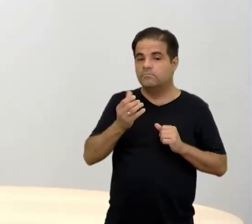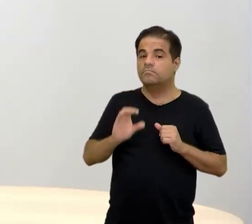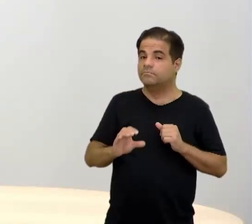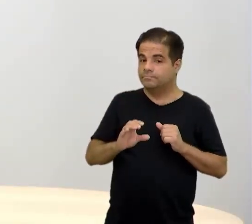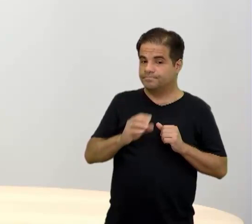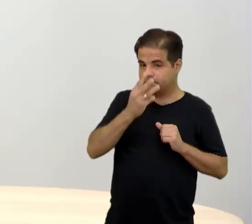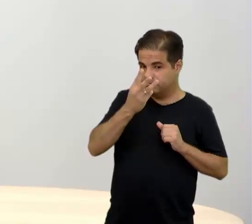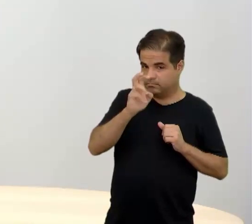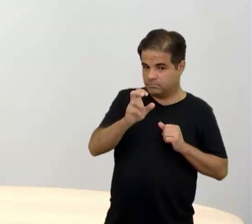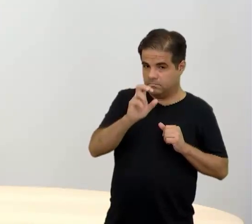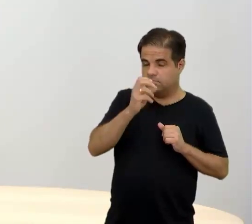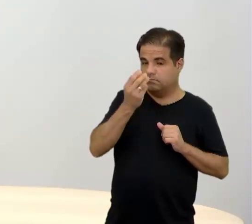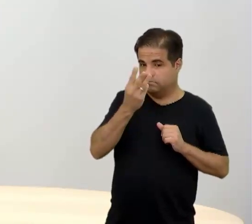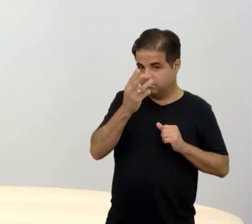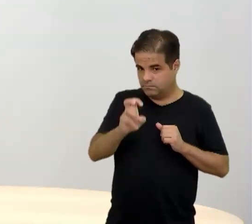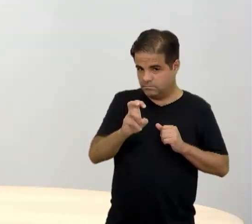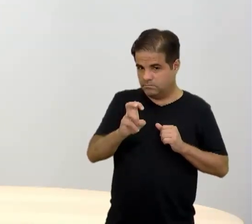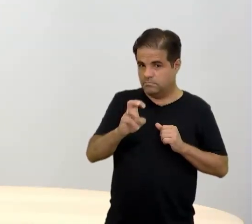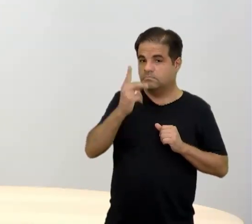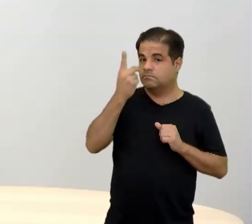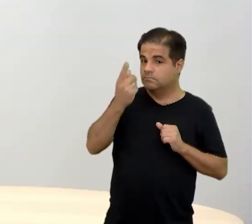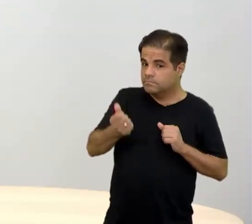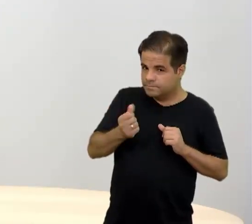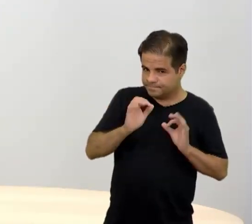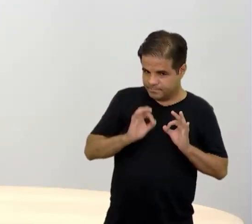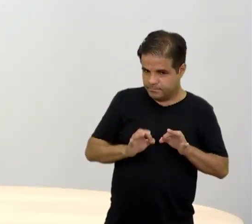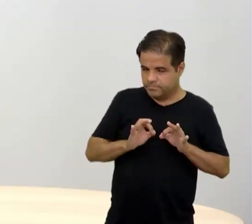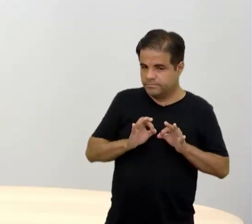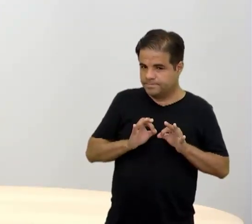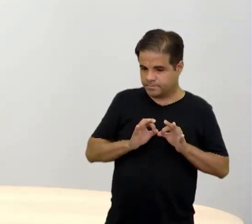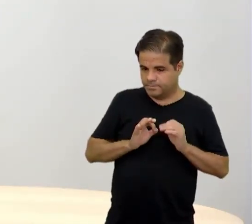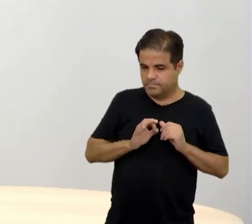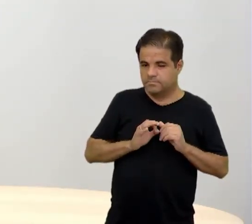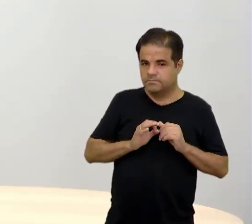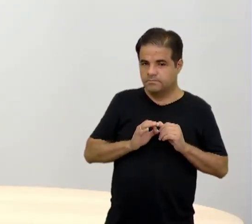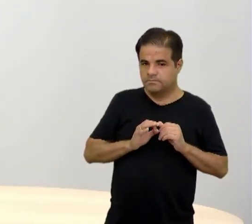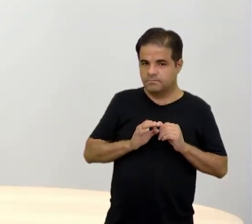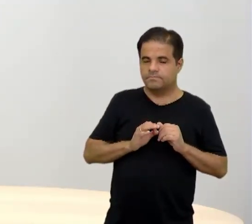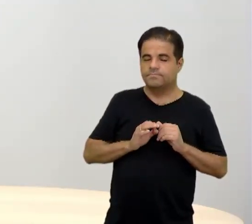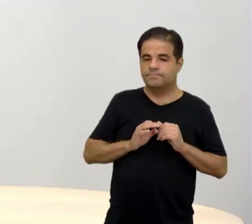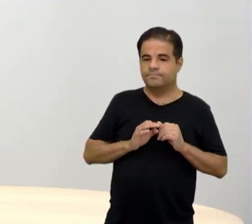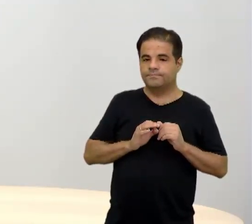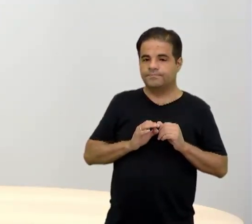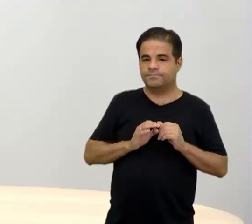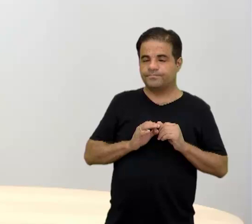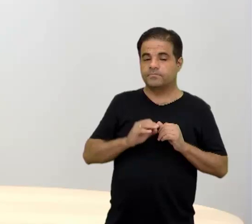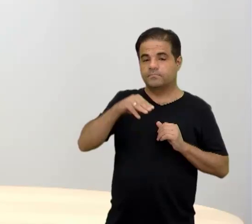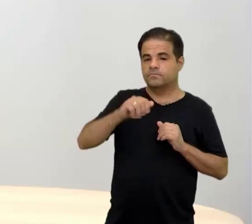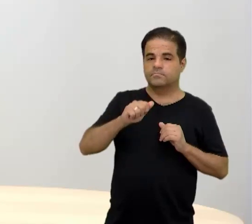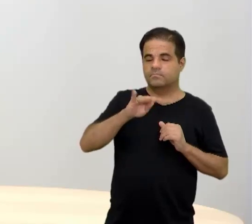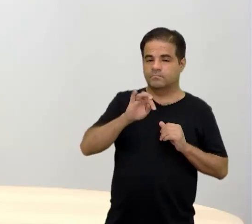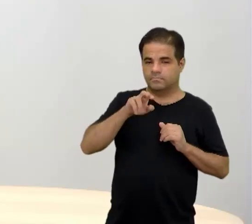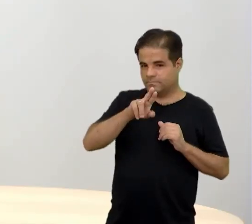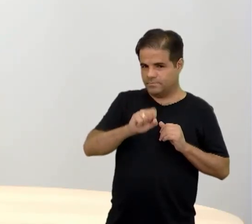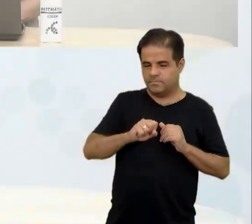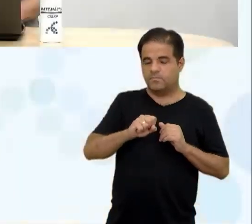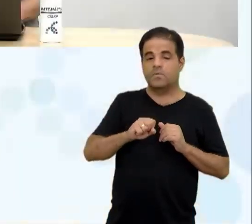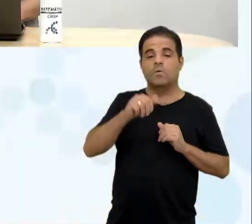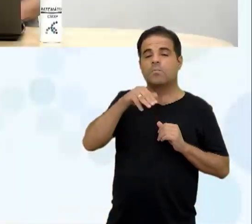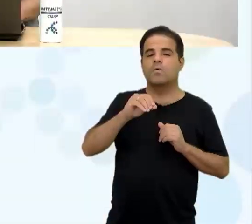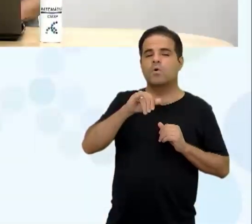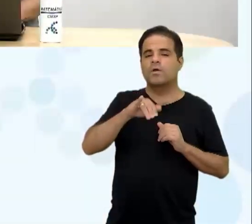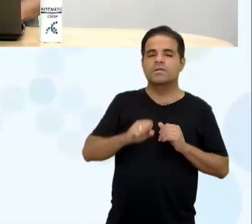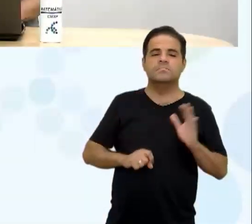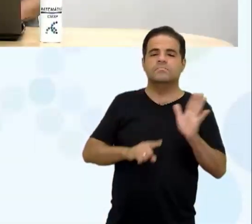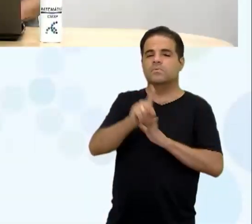Isso. 35 e 16. É isso, né? Boa. E aí, Perfeito. o Matheus aqui, acho que o Moisés está perguntando o